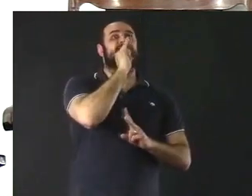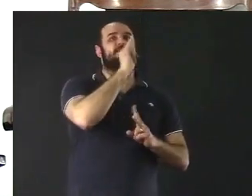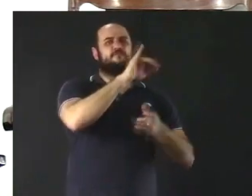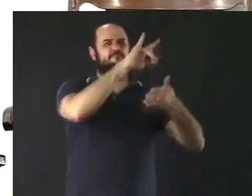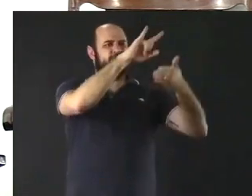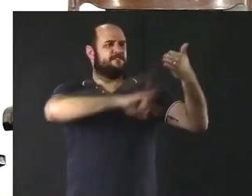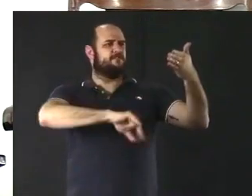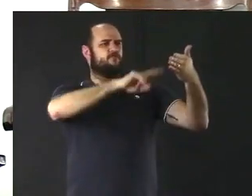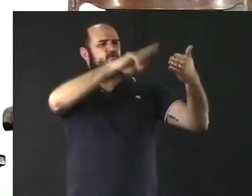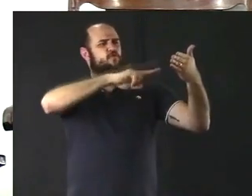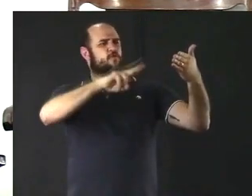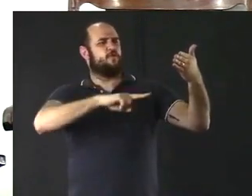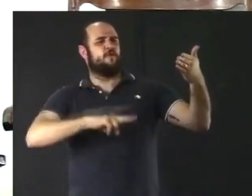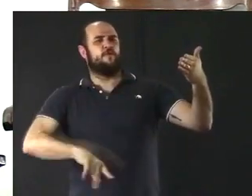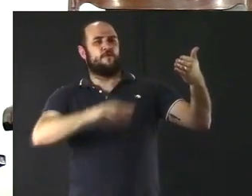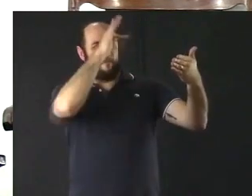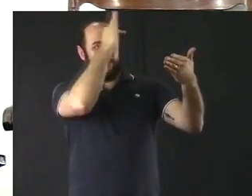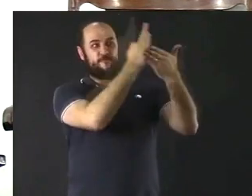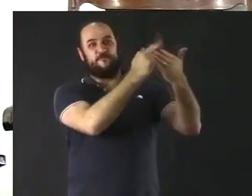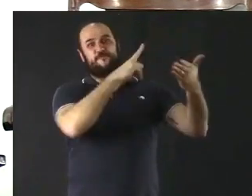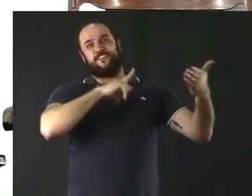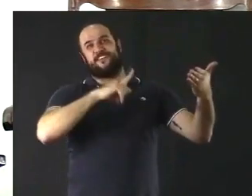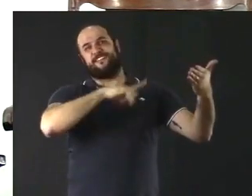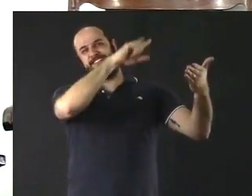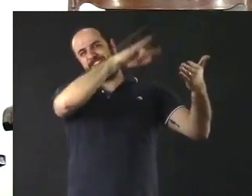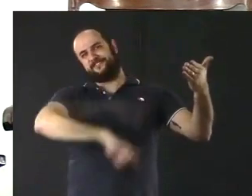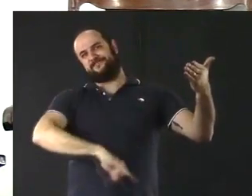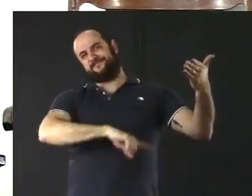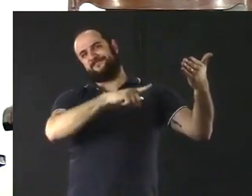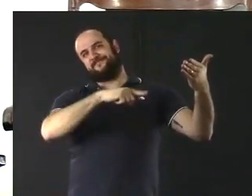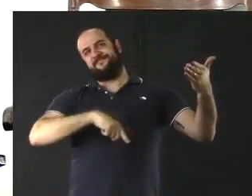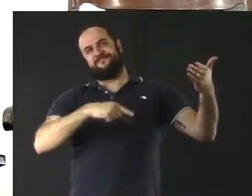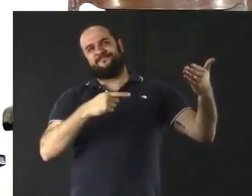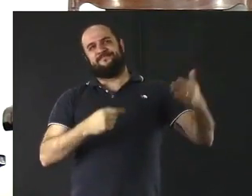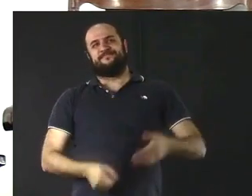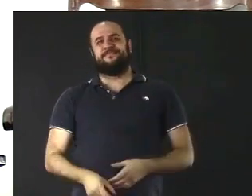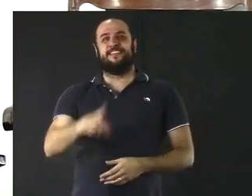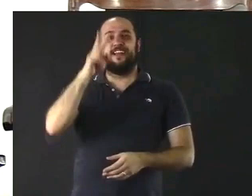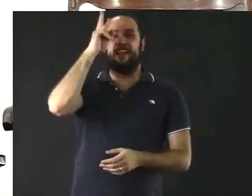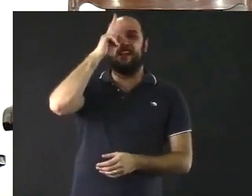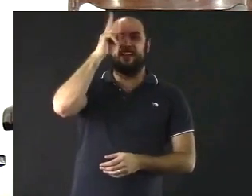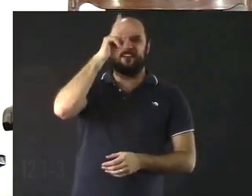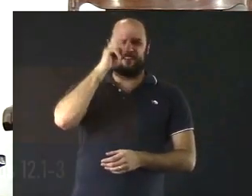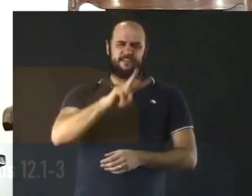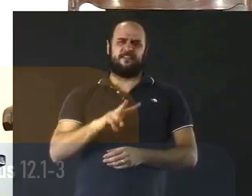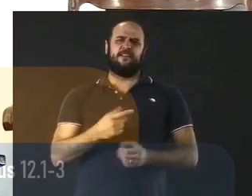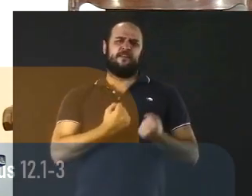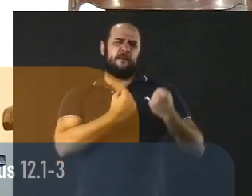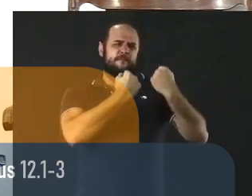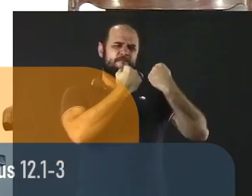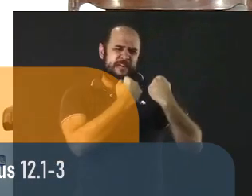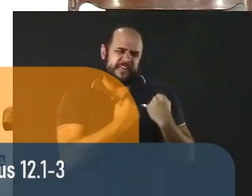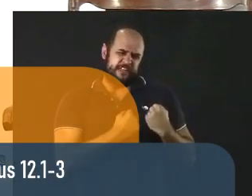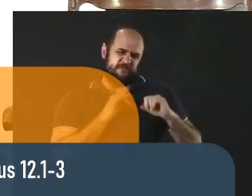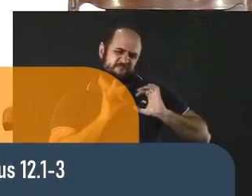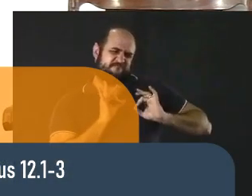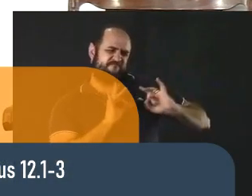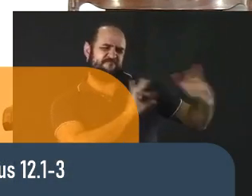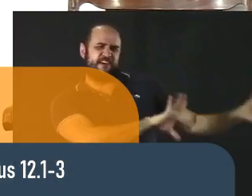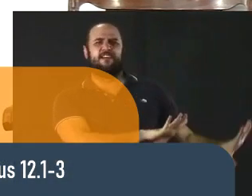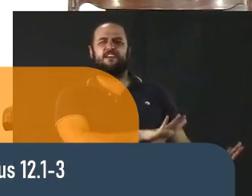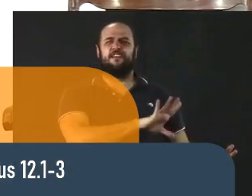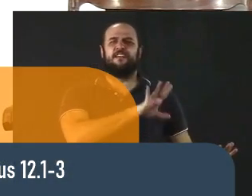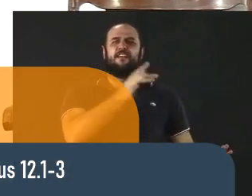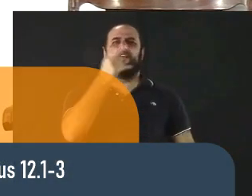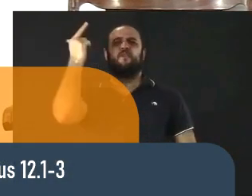mulheres que em fé chegaram ao fim de suas maratonas. Lembre-se de se livrar do sobrepeso para